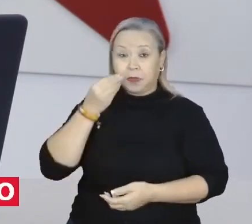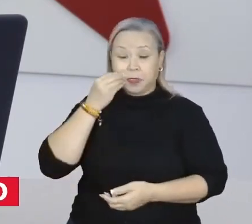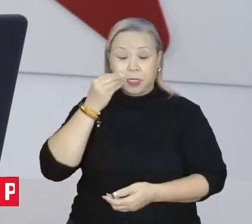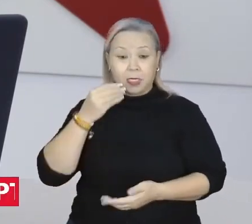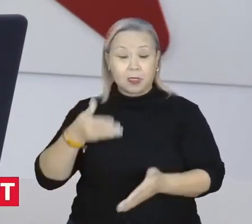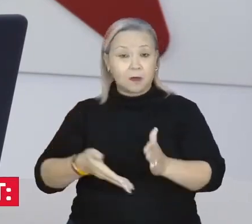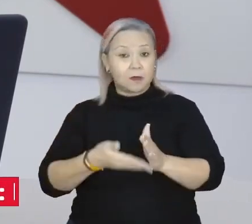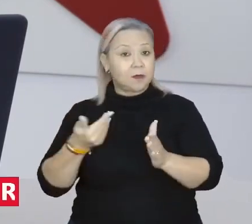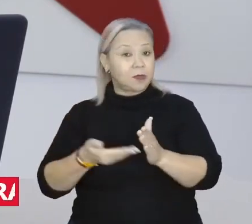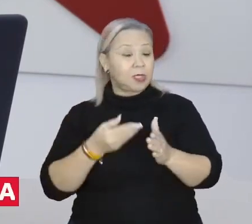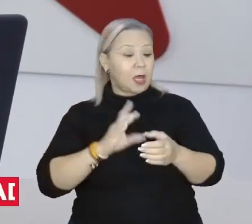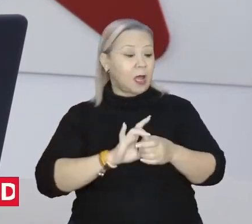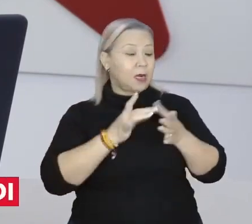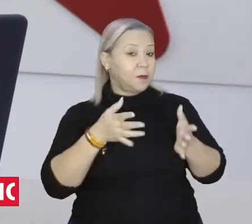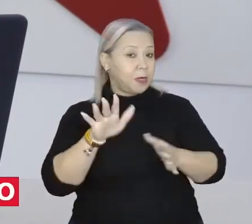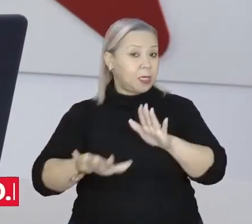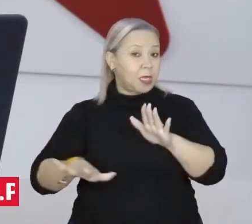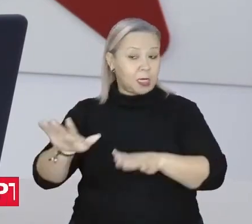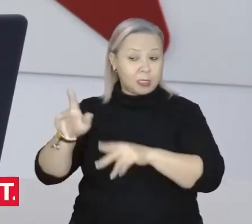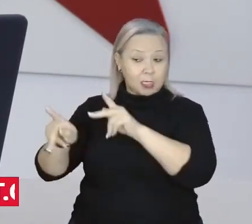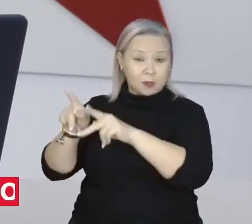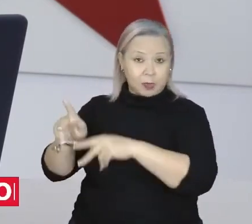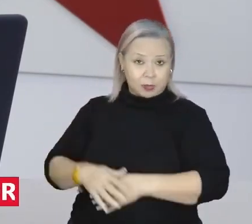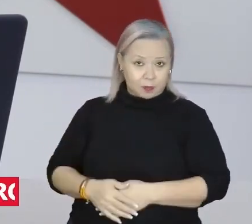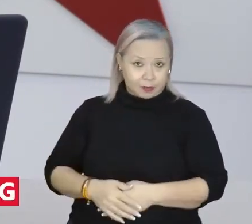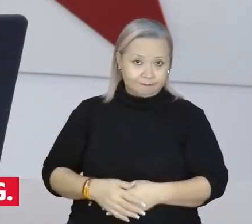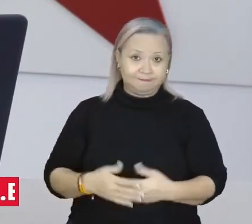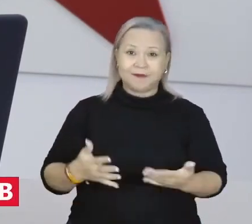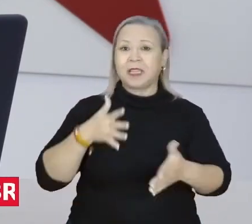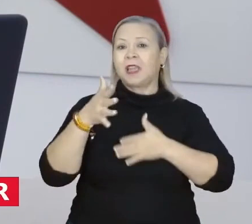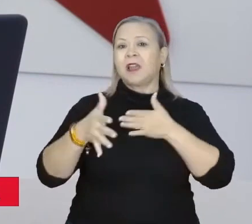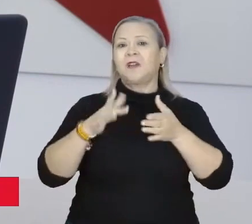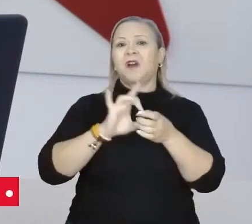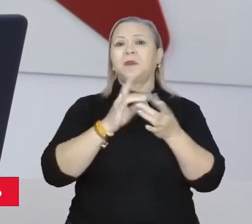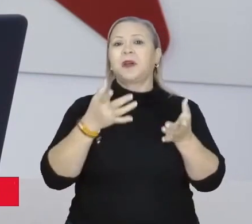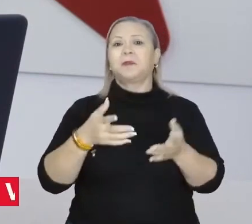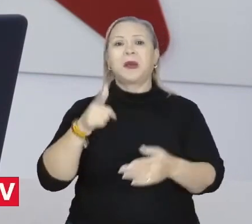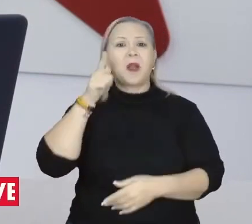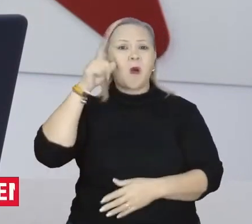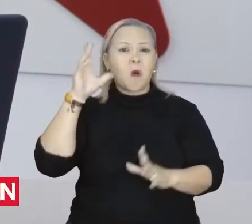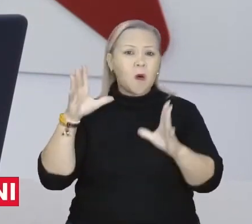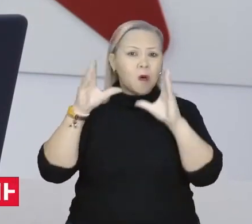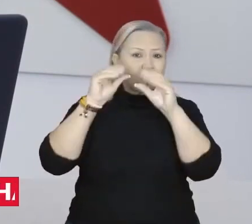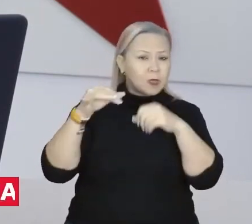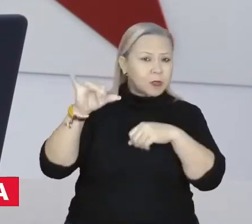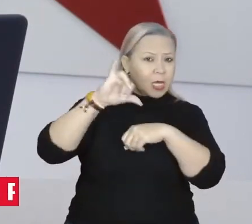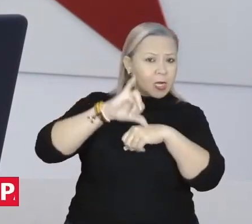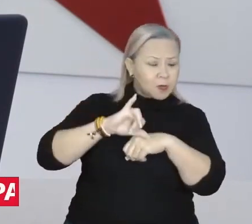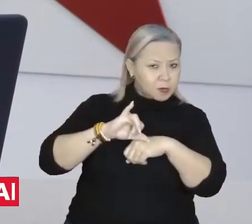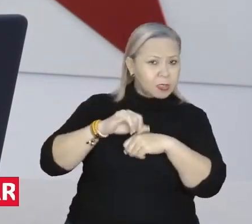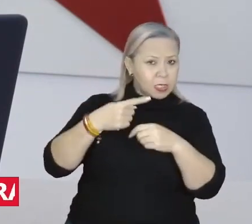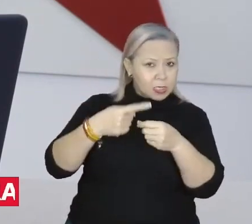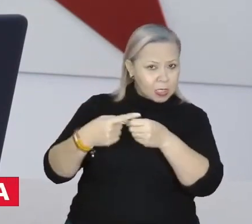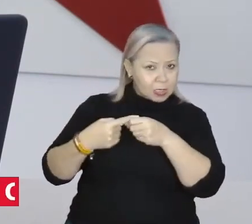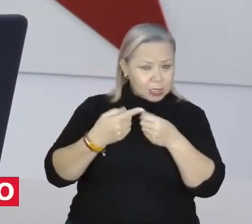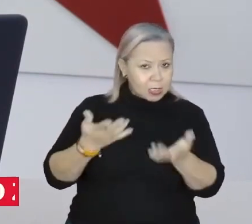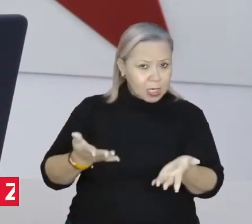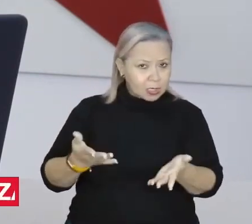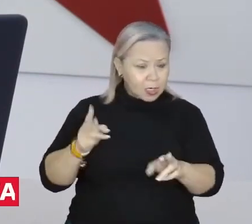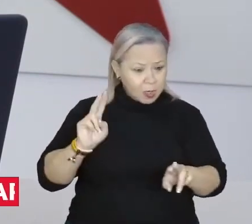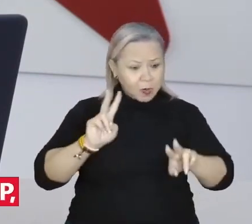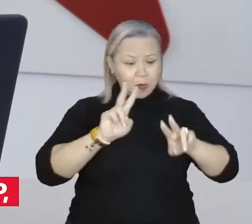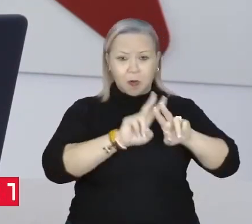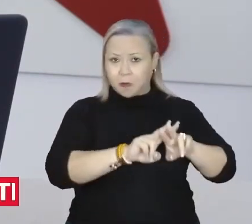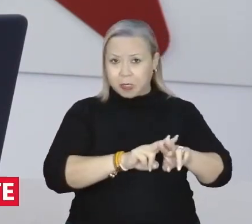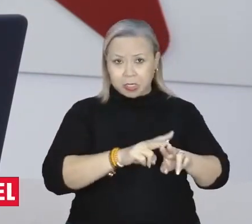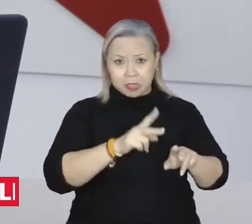falam tanto em liberdade, né? Mas quem estava ontem à noite no centro da cidade, ali na altura do setor hoteleiro também, ficou preso, não